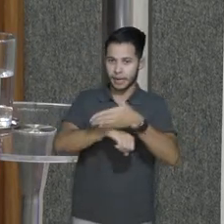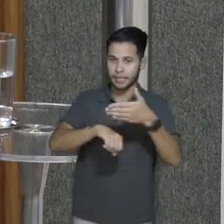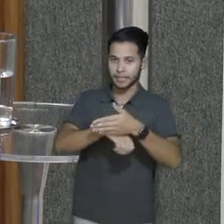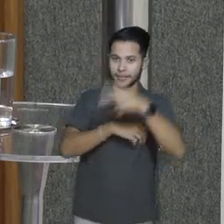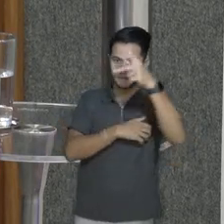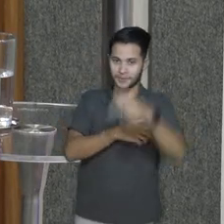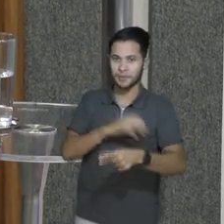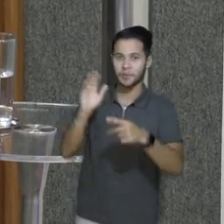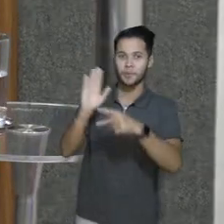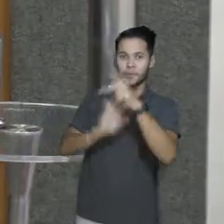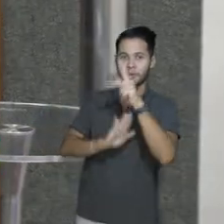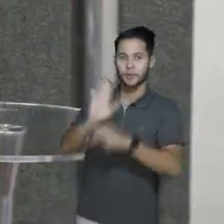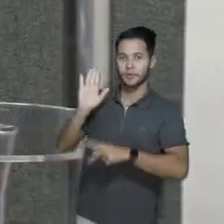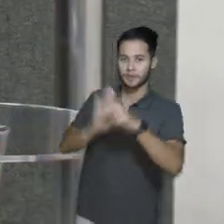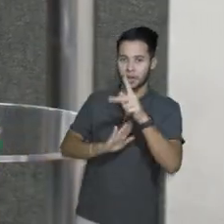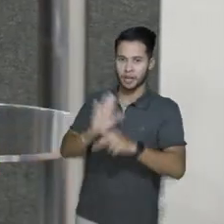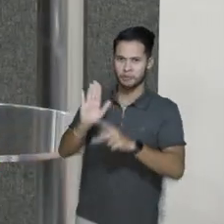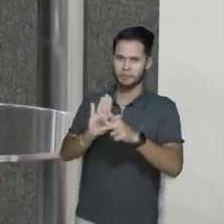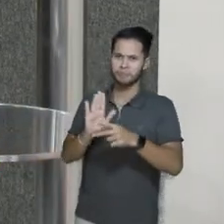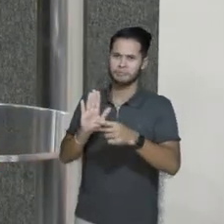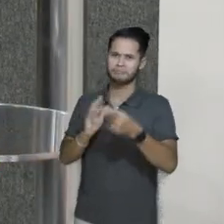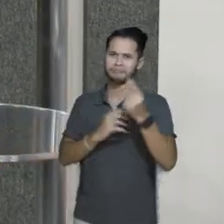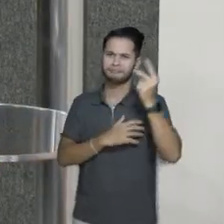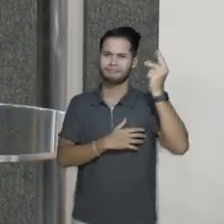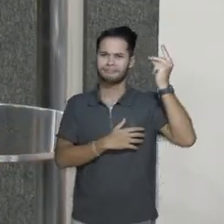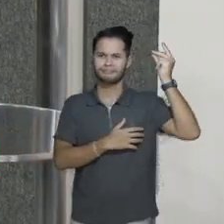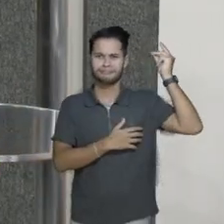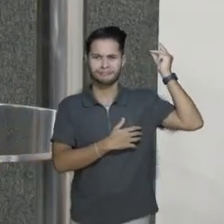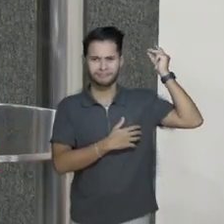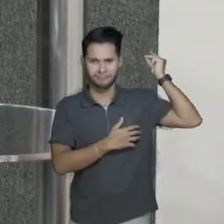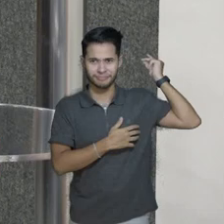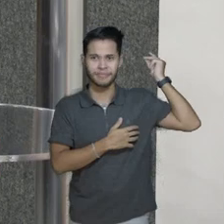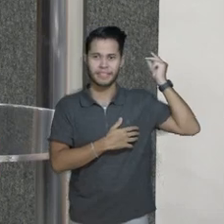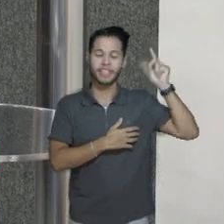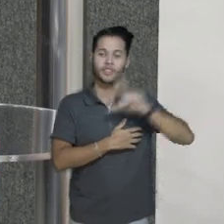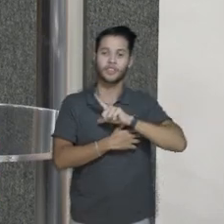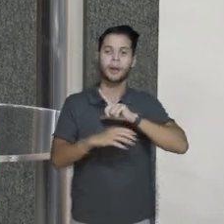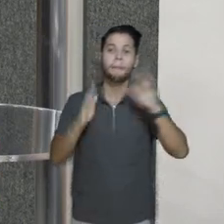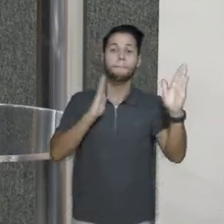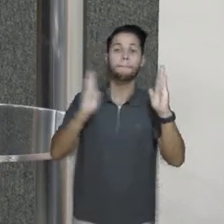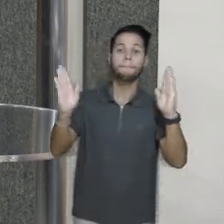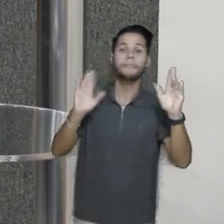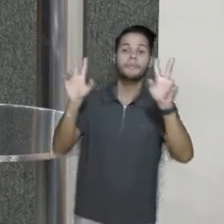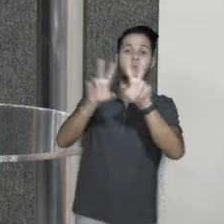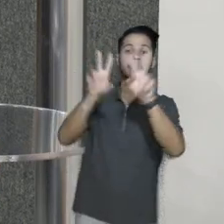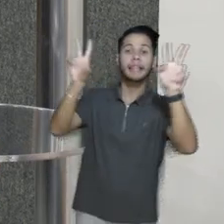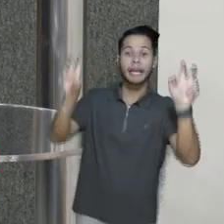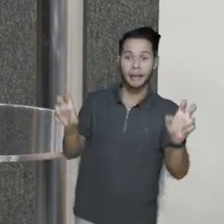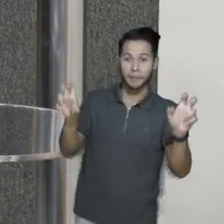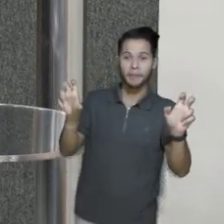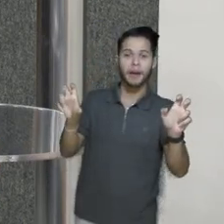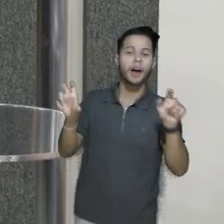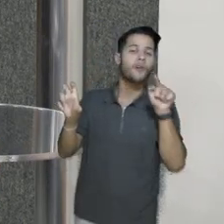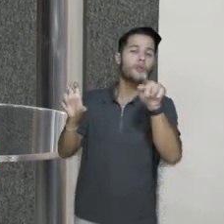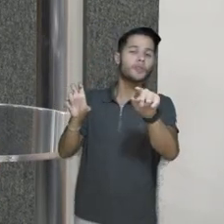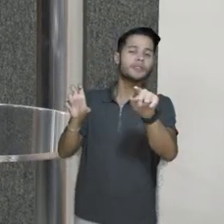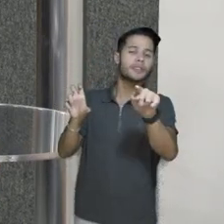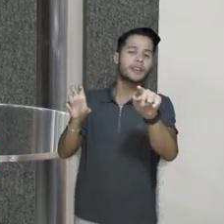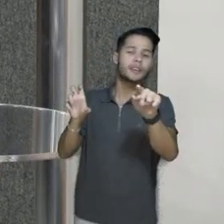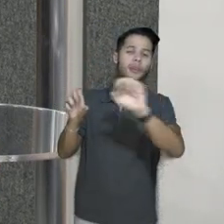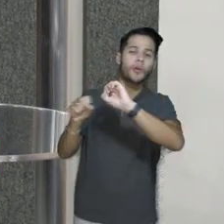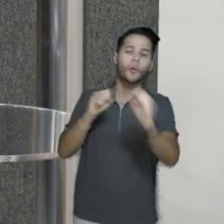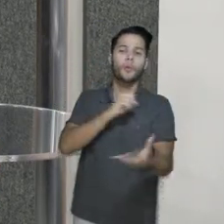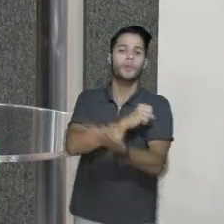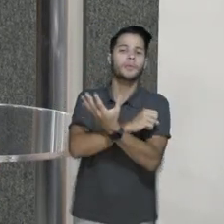desde a época do eh eh o que você tem a ver com a corrupção né aquele onde começou a as primeiras etapas e